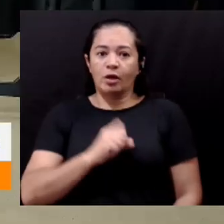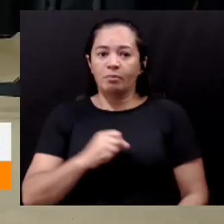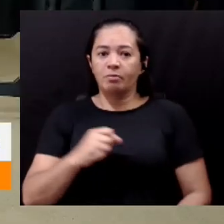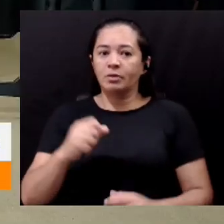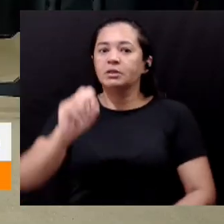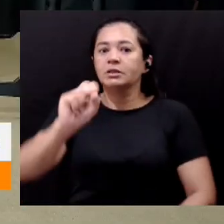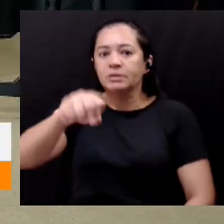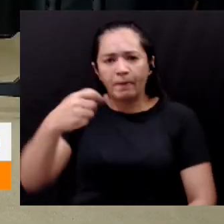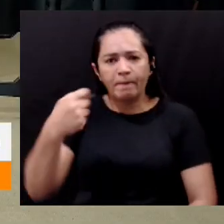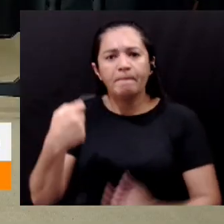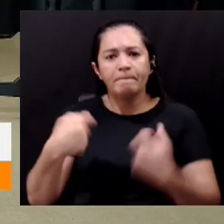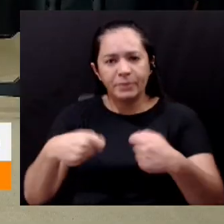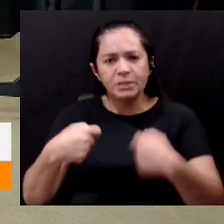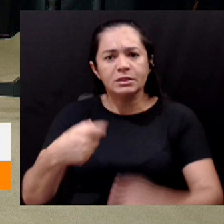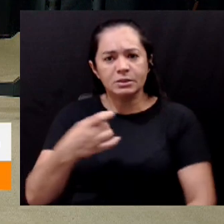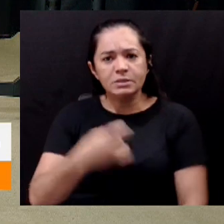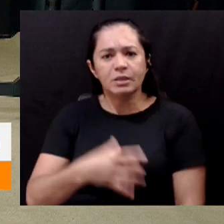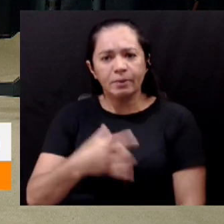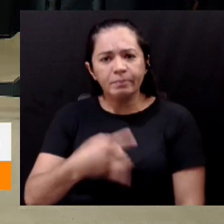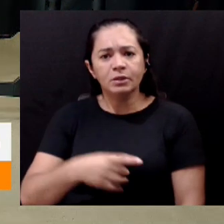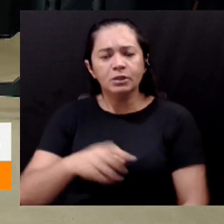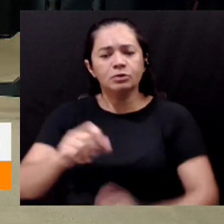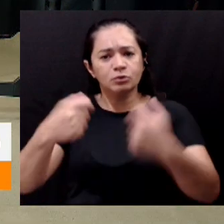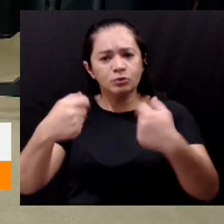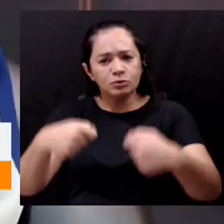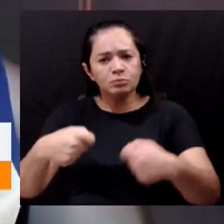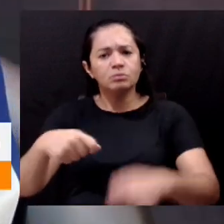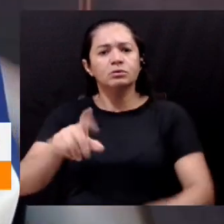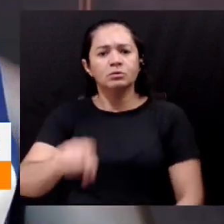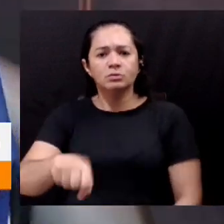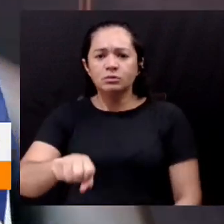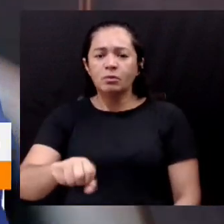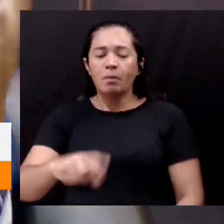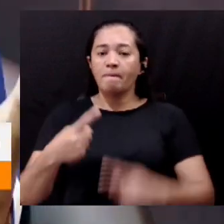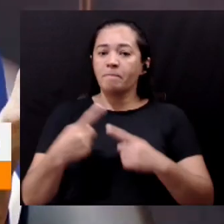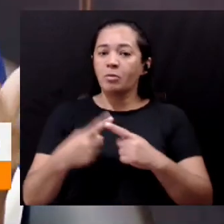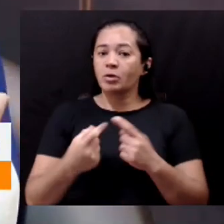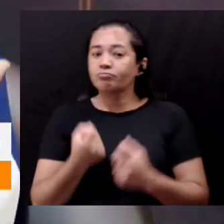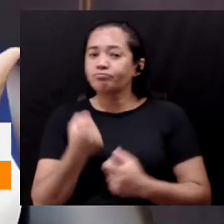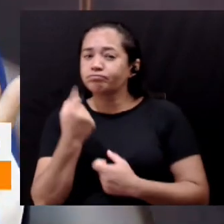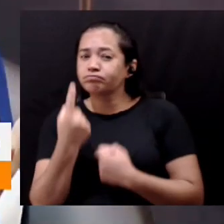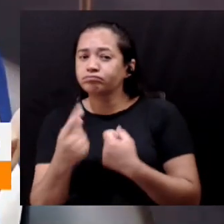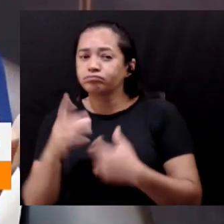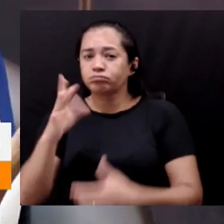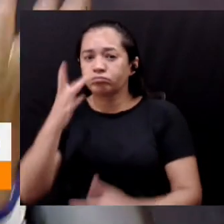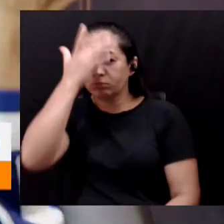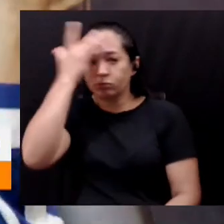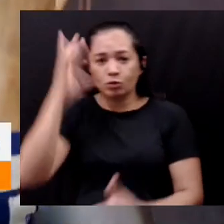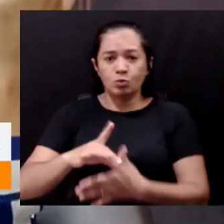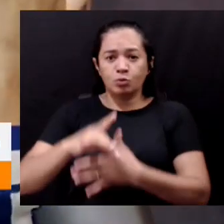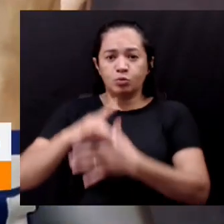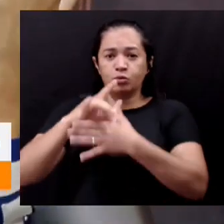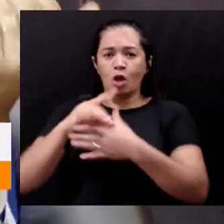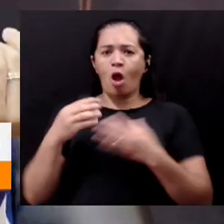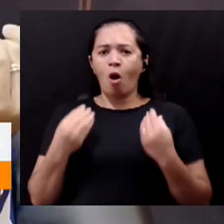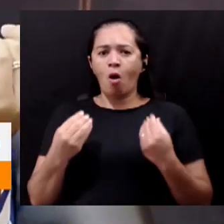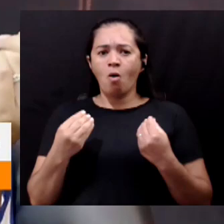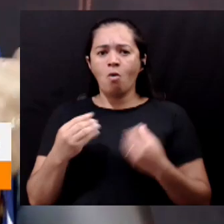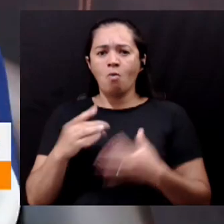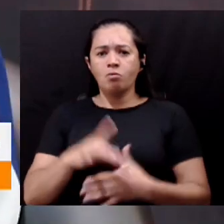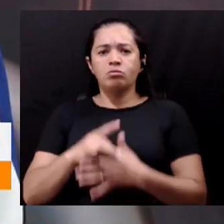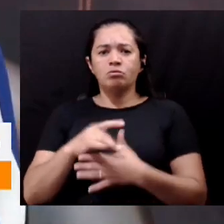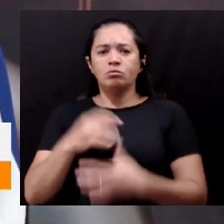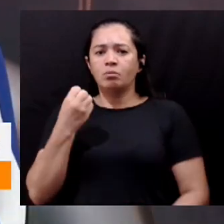você imagina que Aham. as lideranças, muitas lideranças e os cursos de como ser um bom líder, se a gente olha para trás, estão